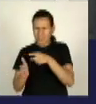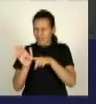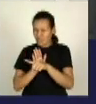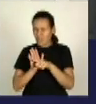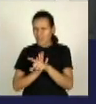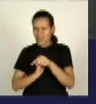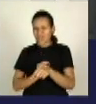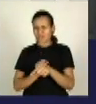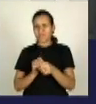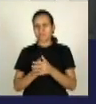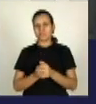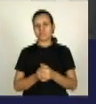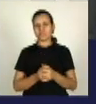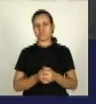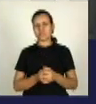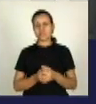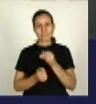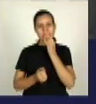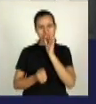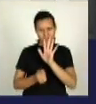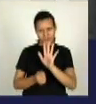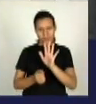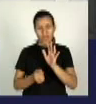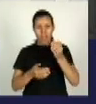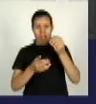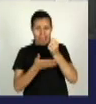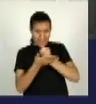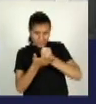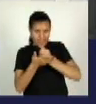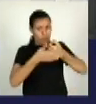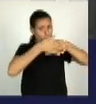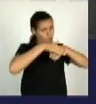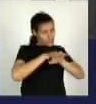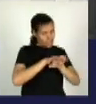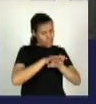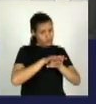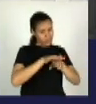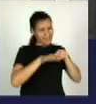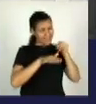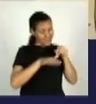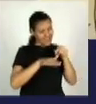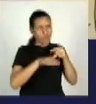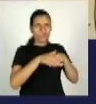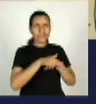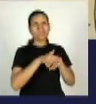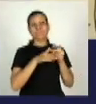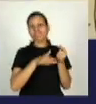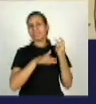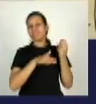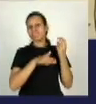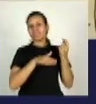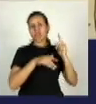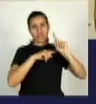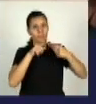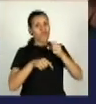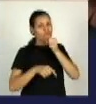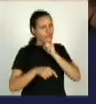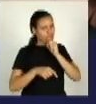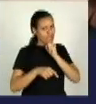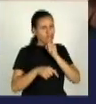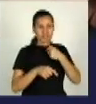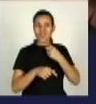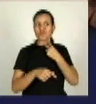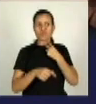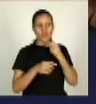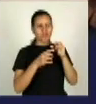destinado, como é que vai, aonde a gente vai levar, essa é a pergunta sua. Sim, né? Então, ele está vencido, estava aguardado, infelizmente acabou a validade dele, eu